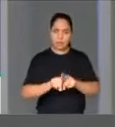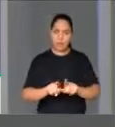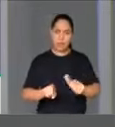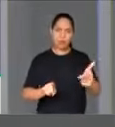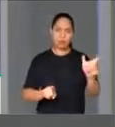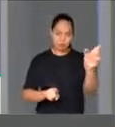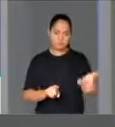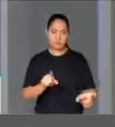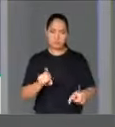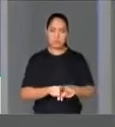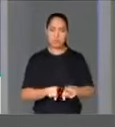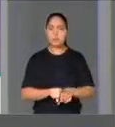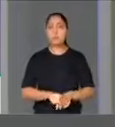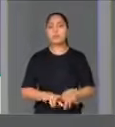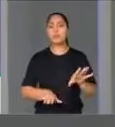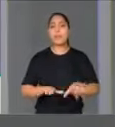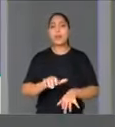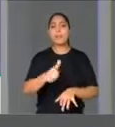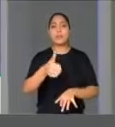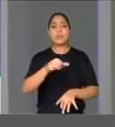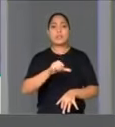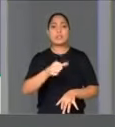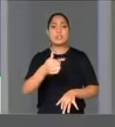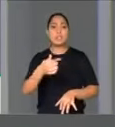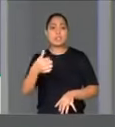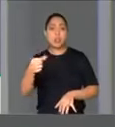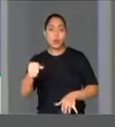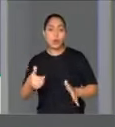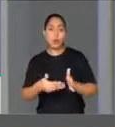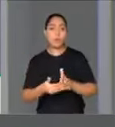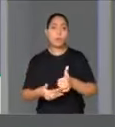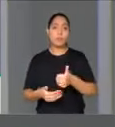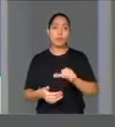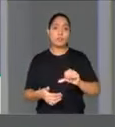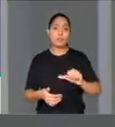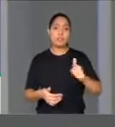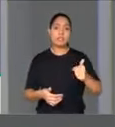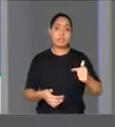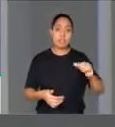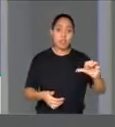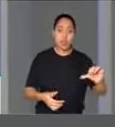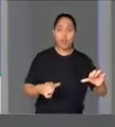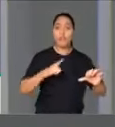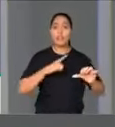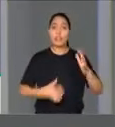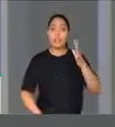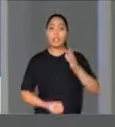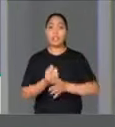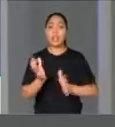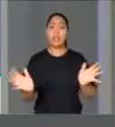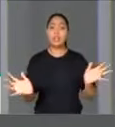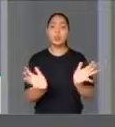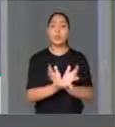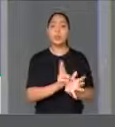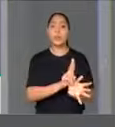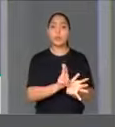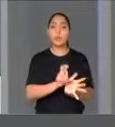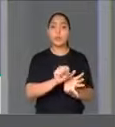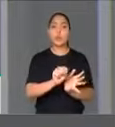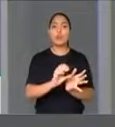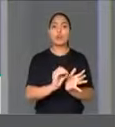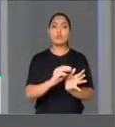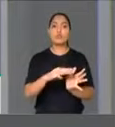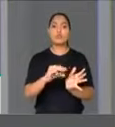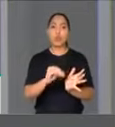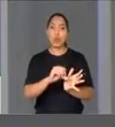para 79, é criado no Brasil o primeiro grupo de afirmação homossexual, o Grupo Somos,